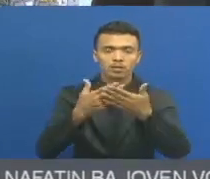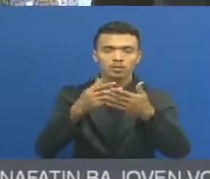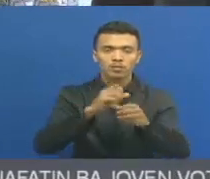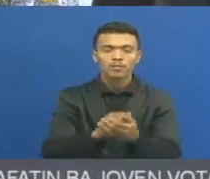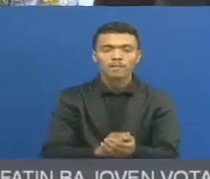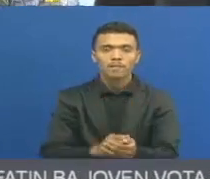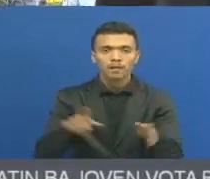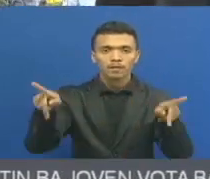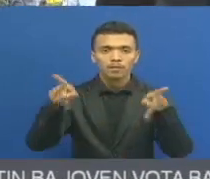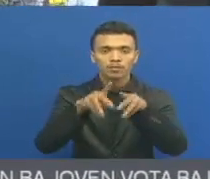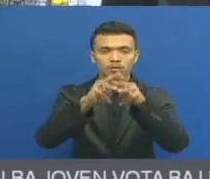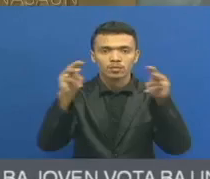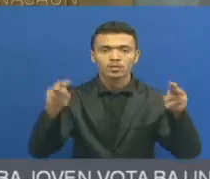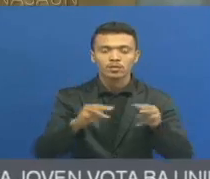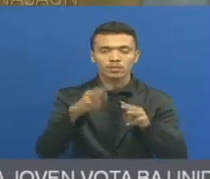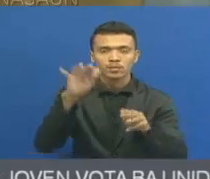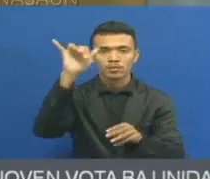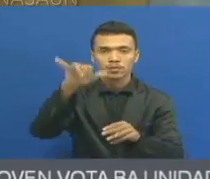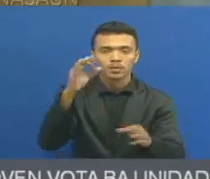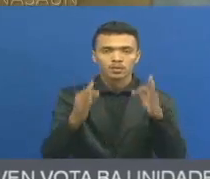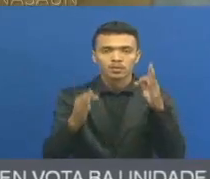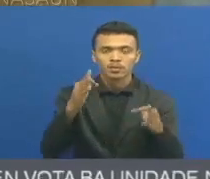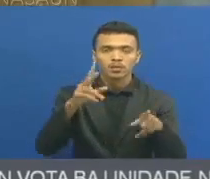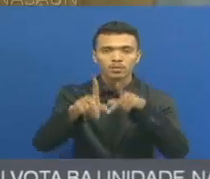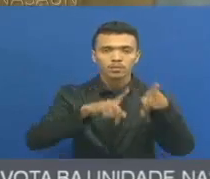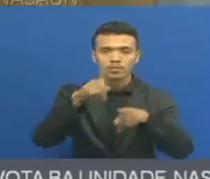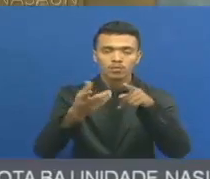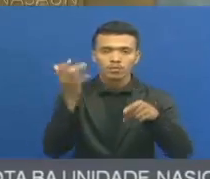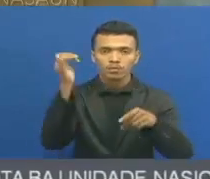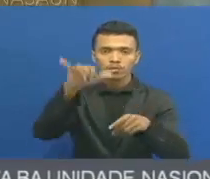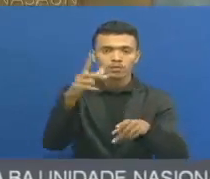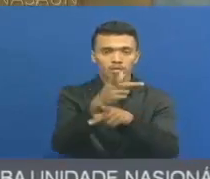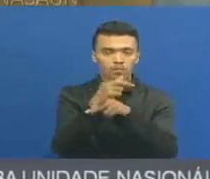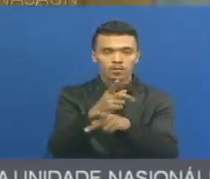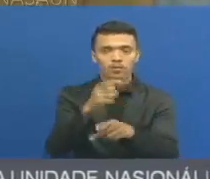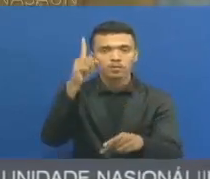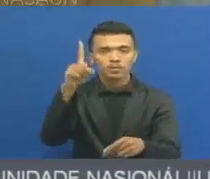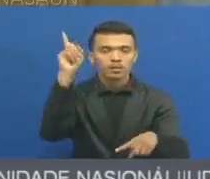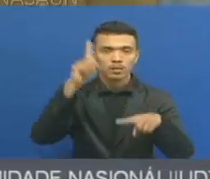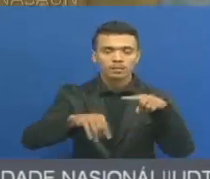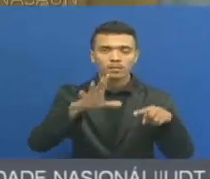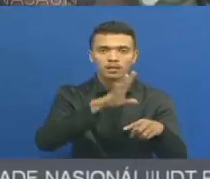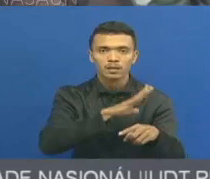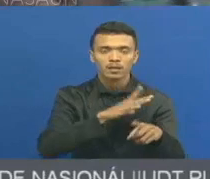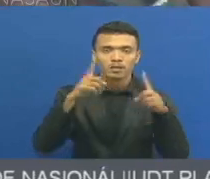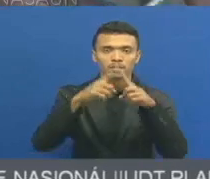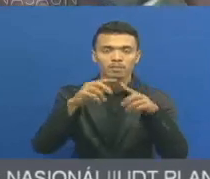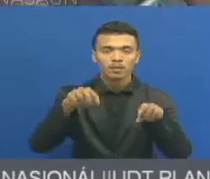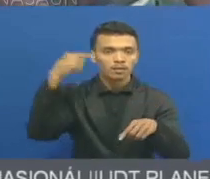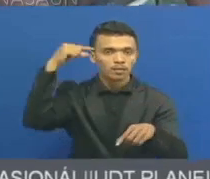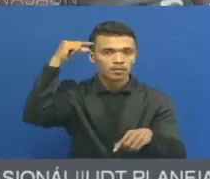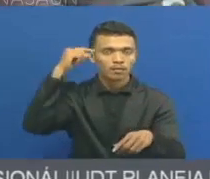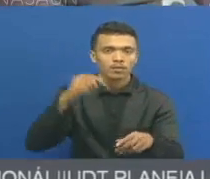posto administrativo no município Sira, onde no né, povo Sira bele zere rasic no labele dependência tamba e a